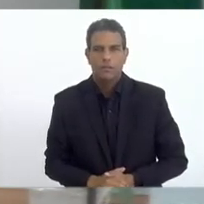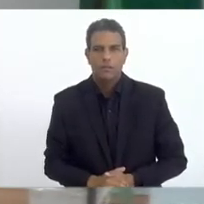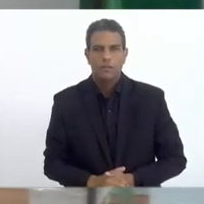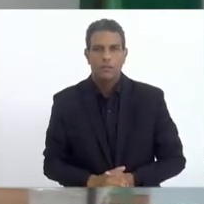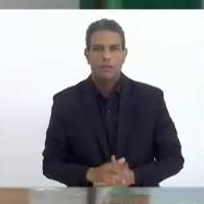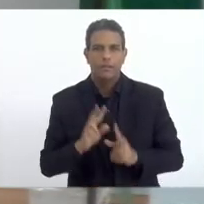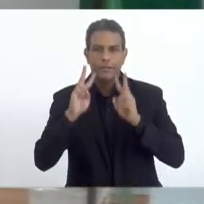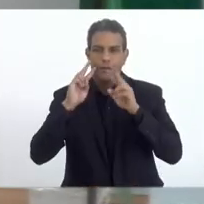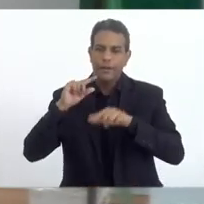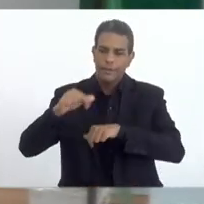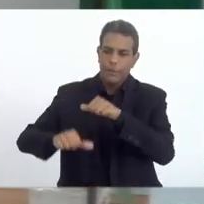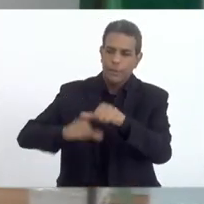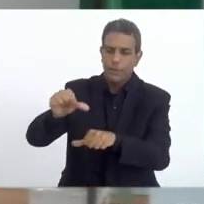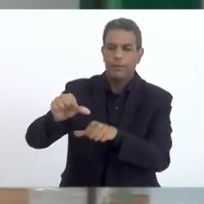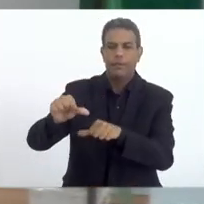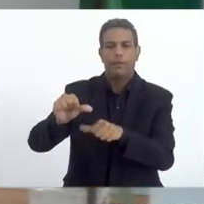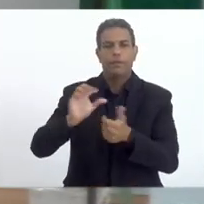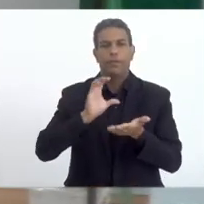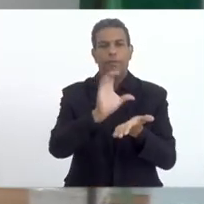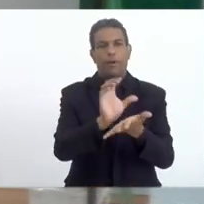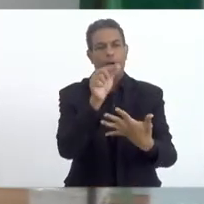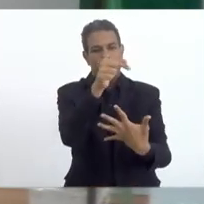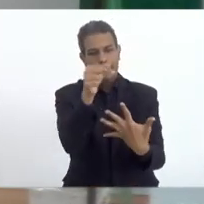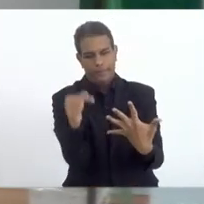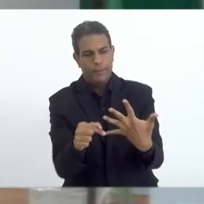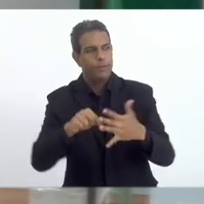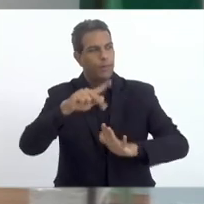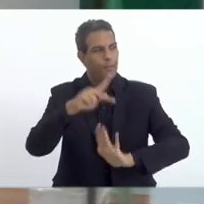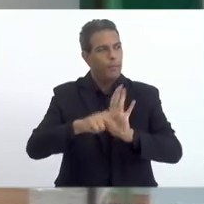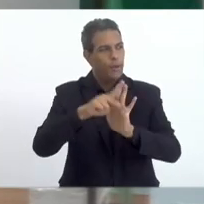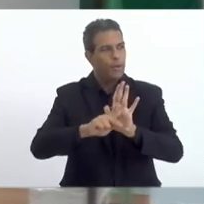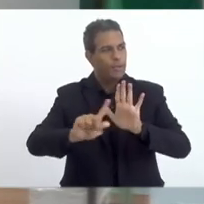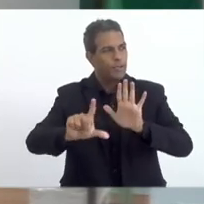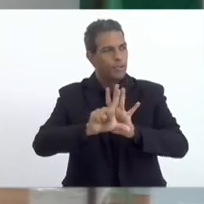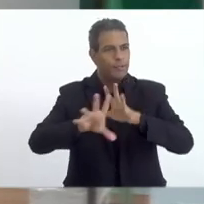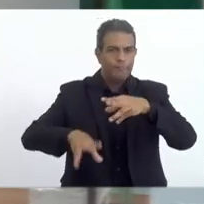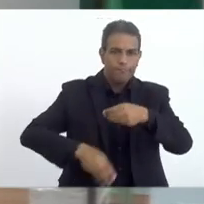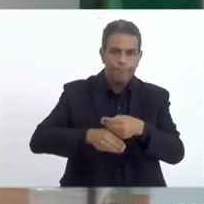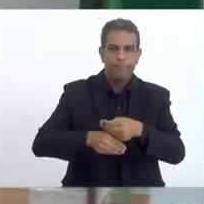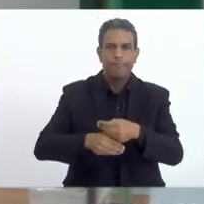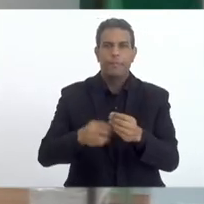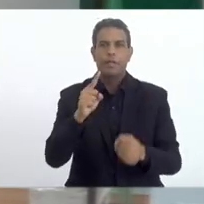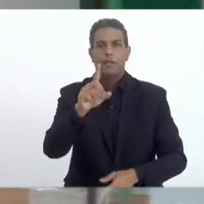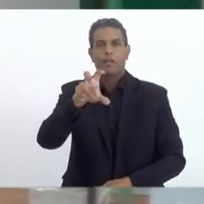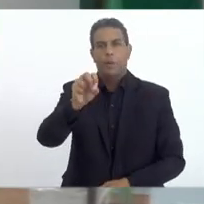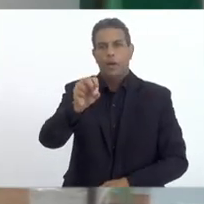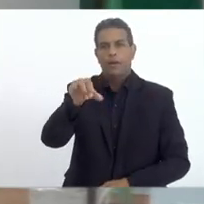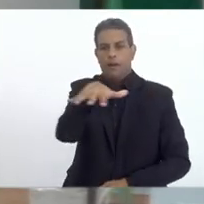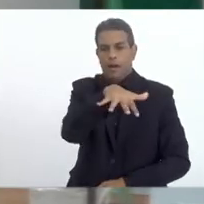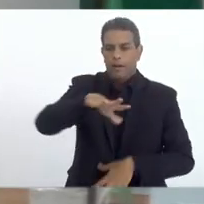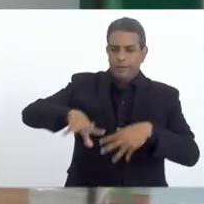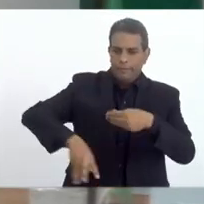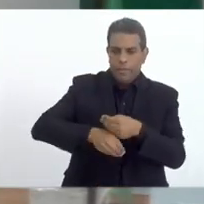regime de recuperação fiscal com 5 projetos e a média de emenda eram 150, 200